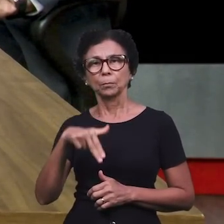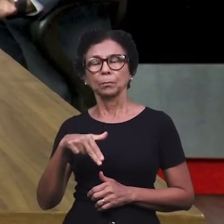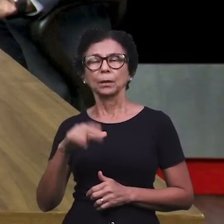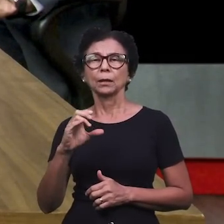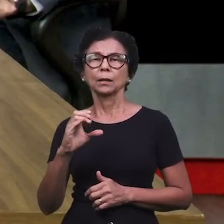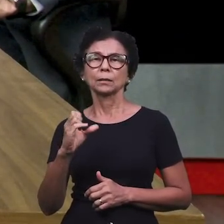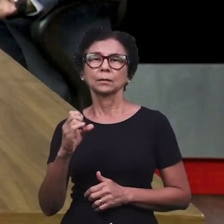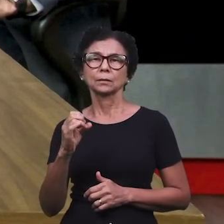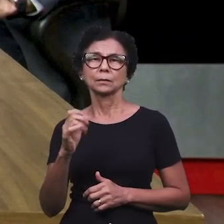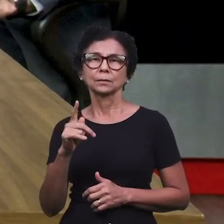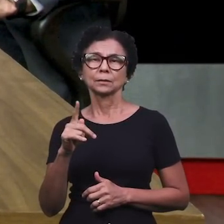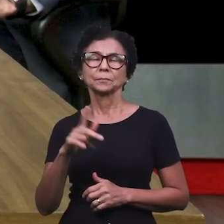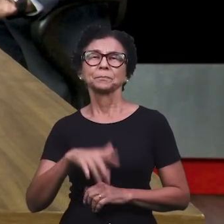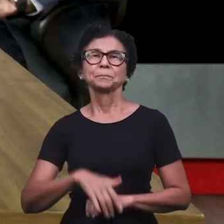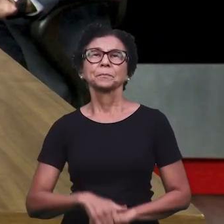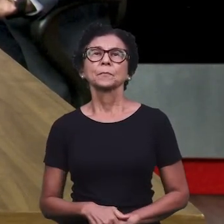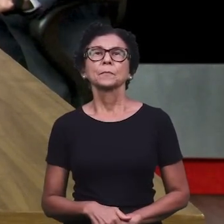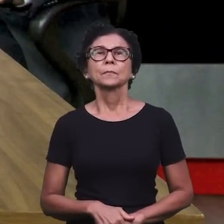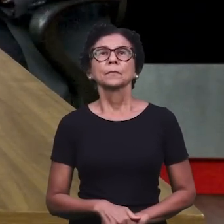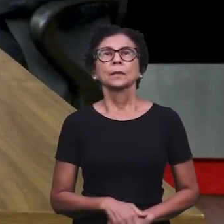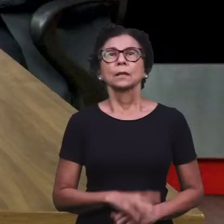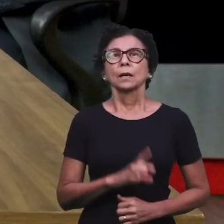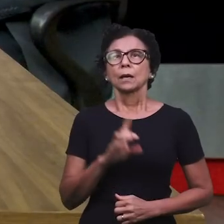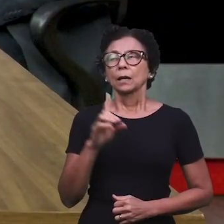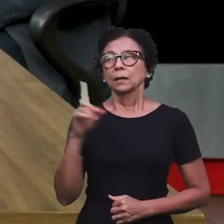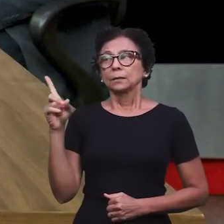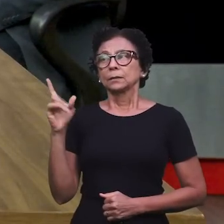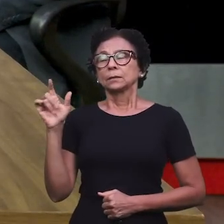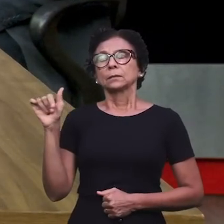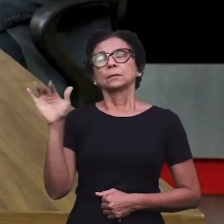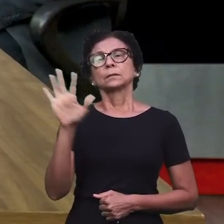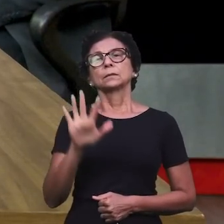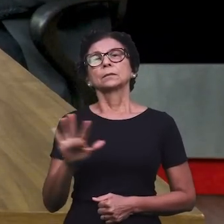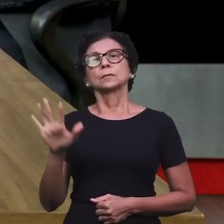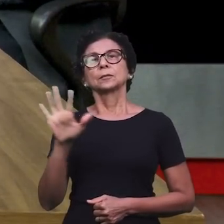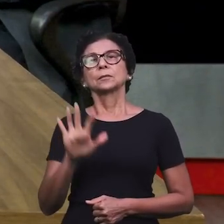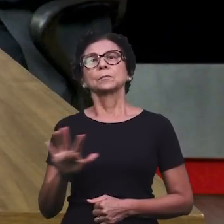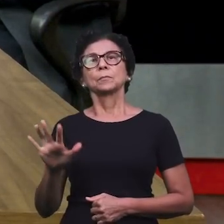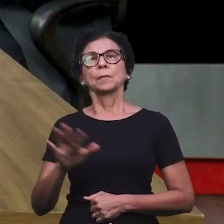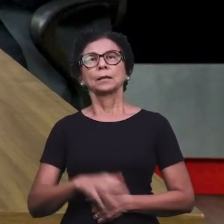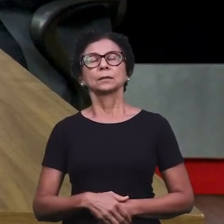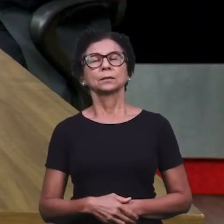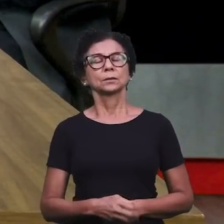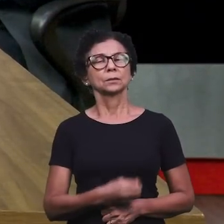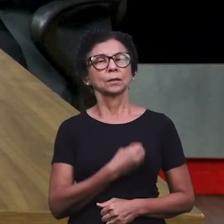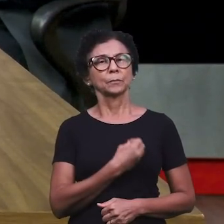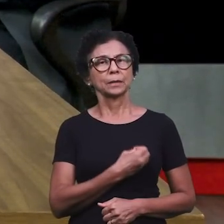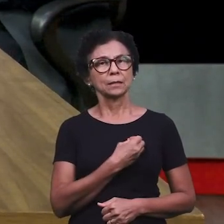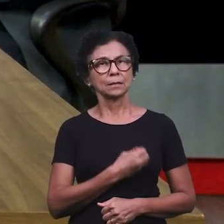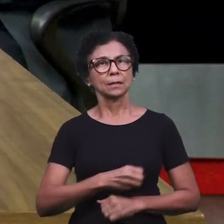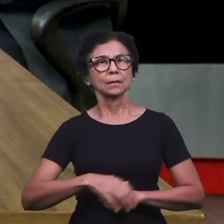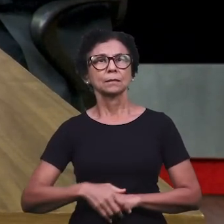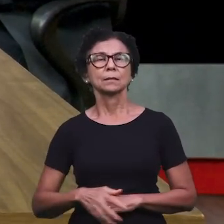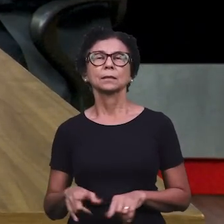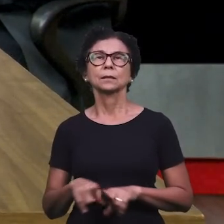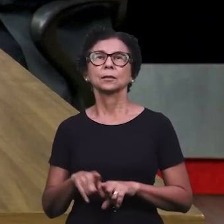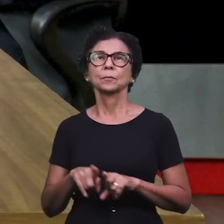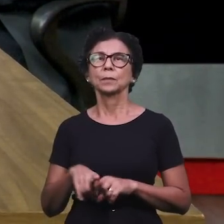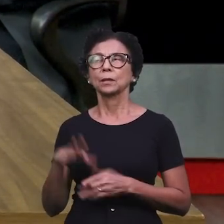de Fibonacci. Passa o próximo. Em todos esses desenhos nós vamos ver a presença da sequência de Fibonacci, que também é uma